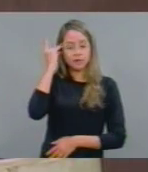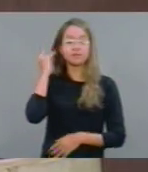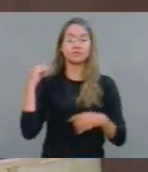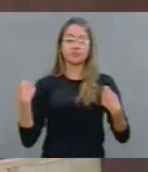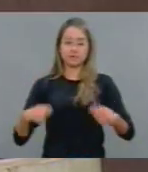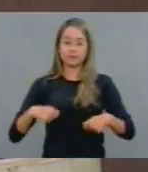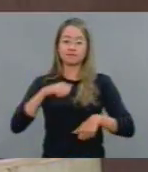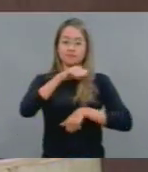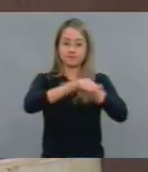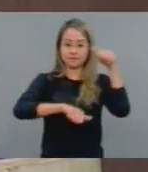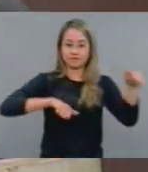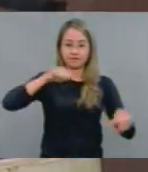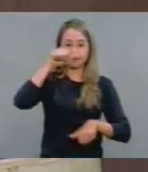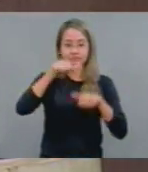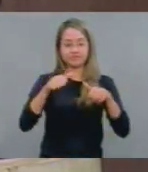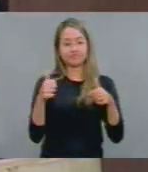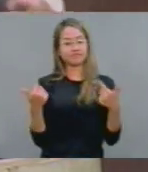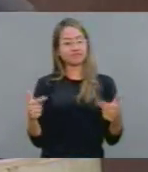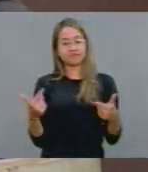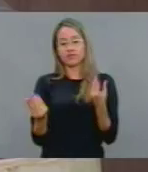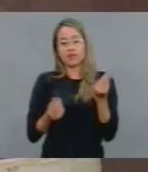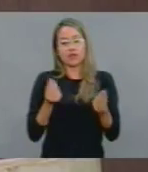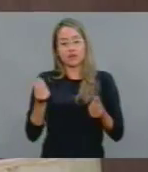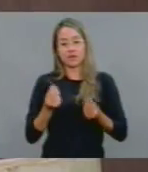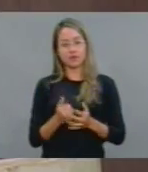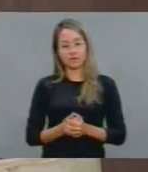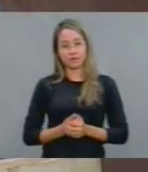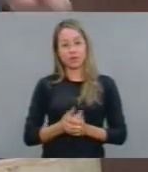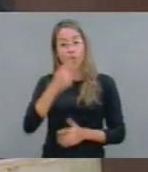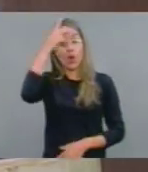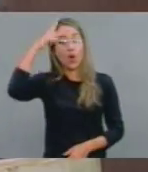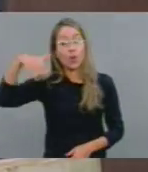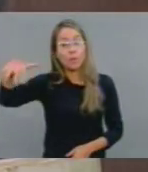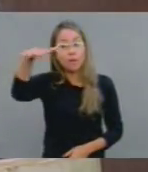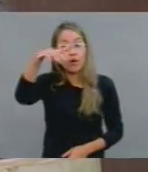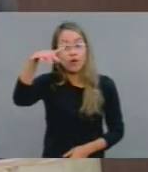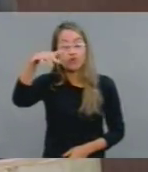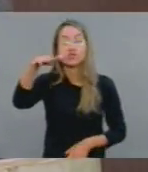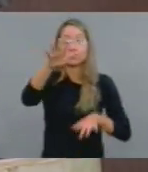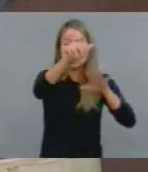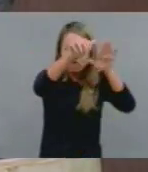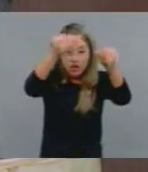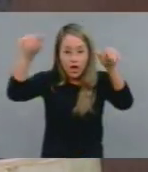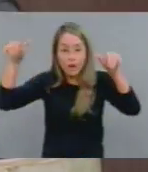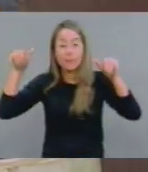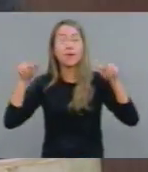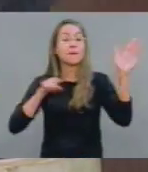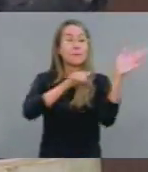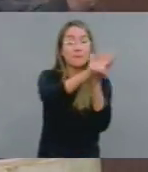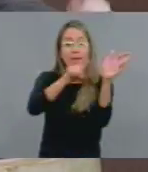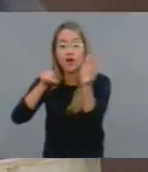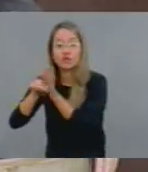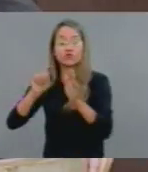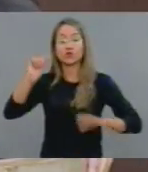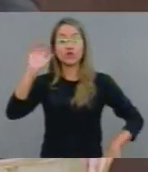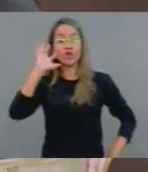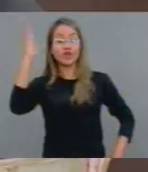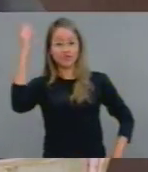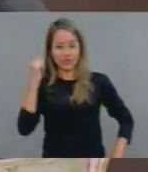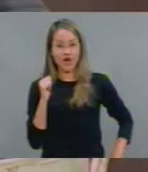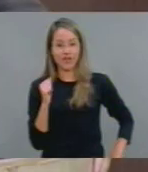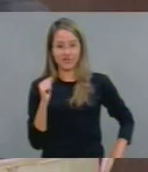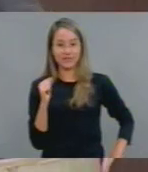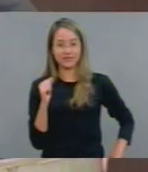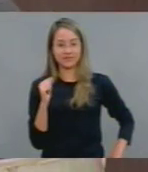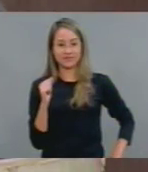recuperar a legitimidade popular, que o povo seja chamado. Que o povo seja chamado. Grande mudança